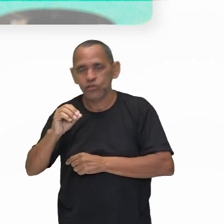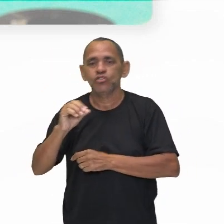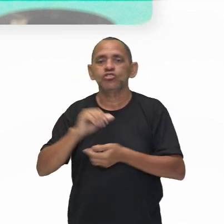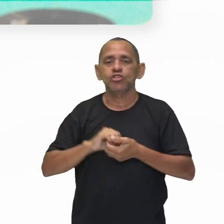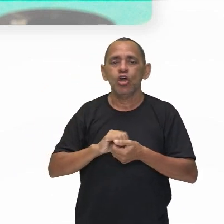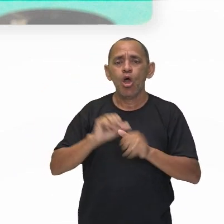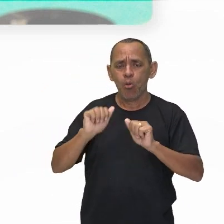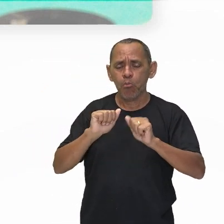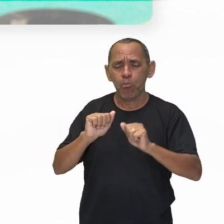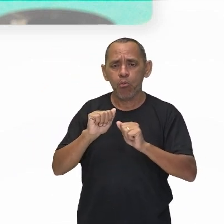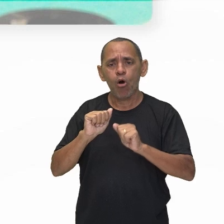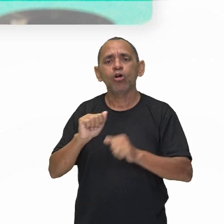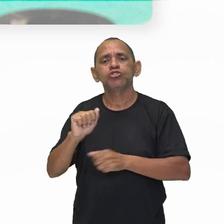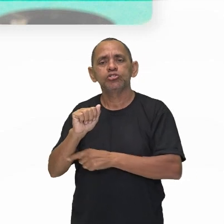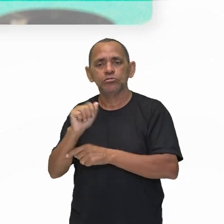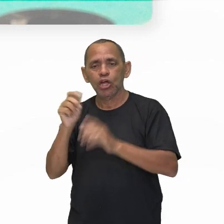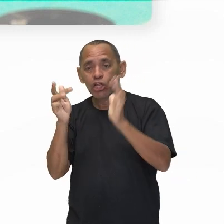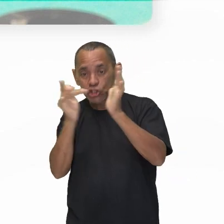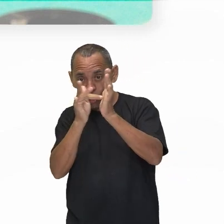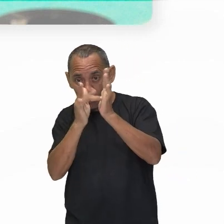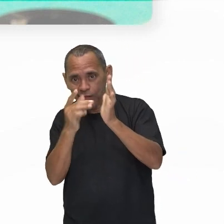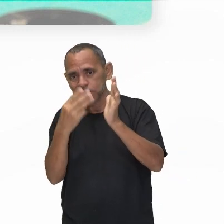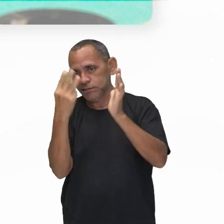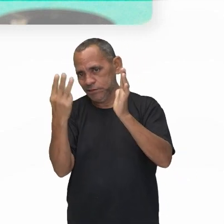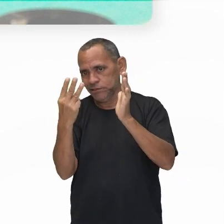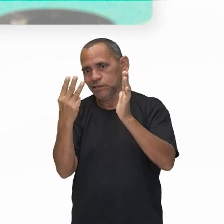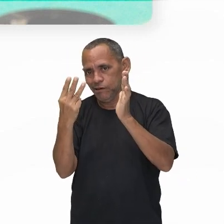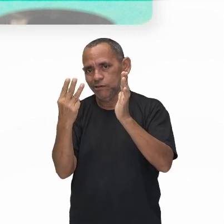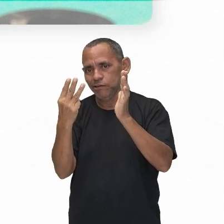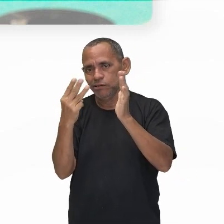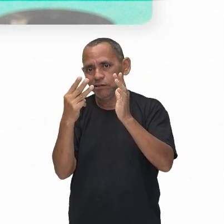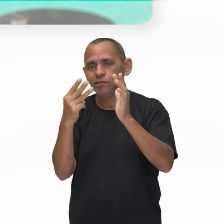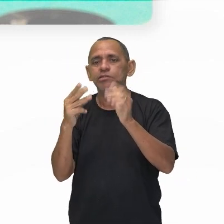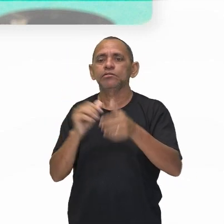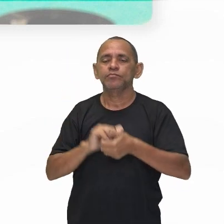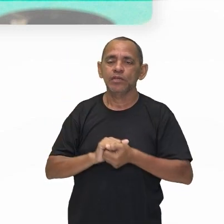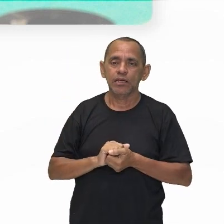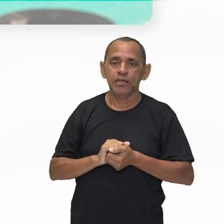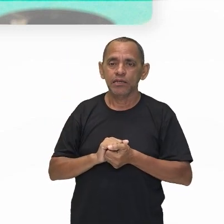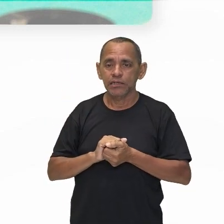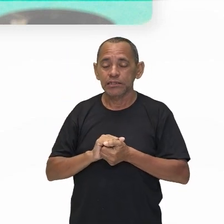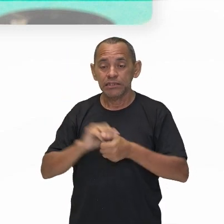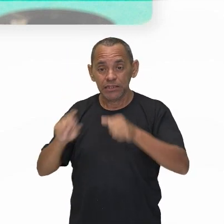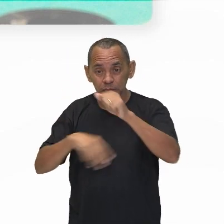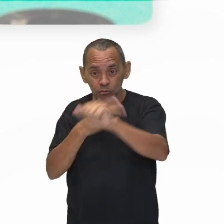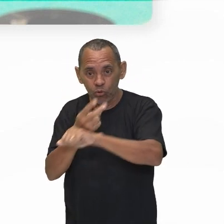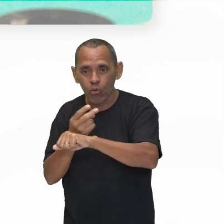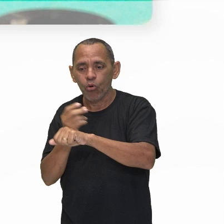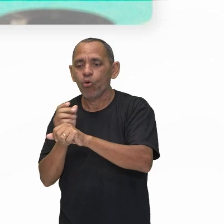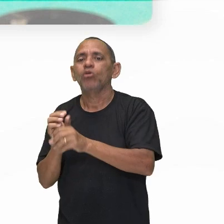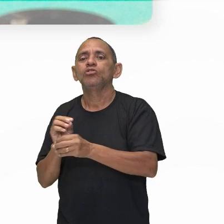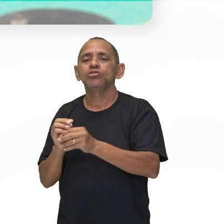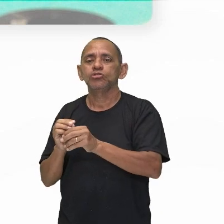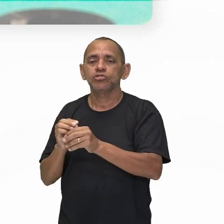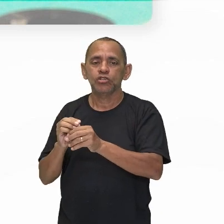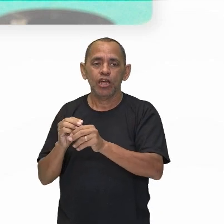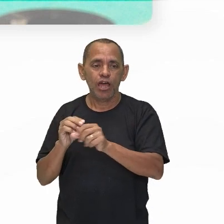segundo ele deve passar a bola para outro botão do seu time, para ter direito ao terceiro